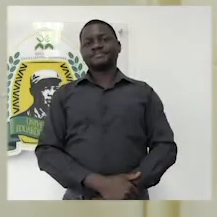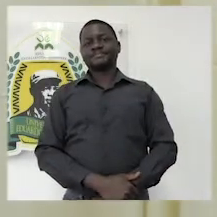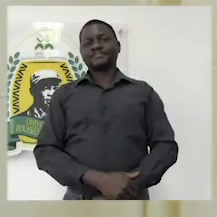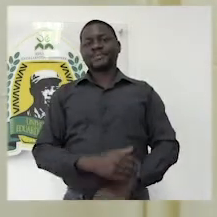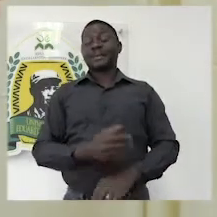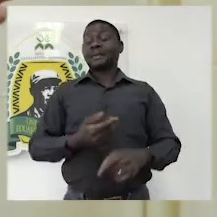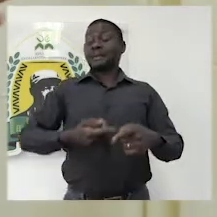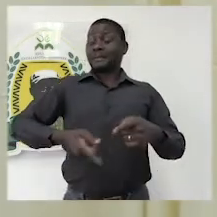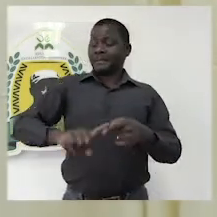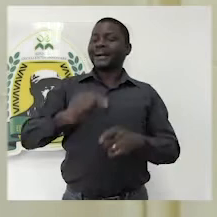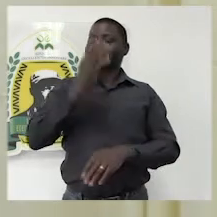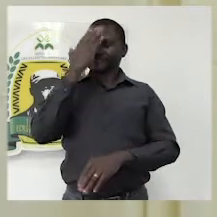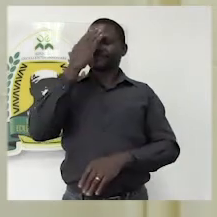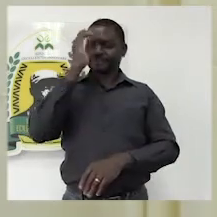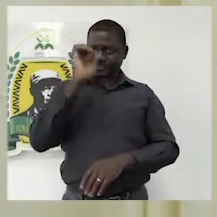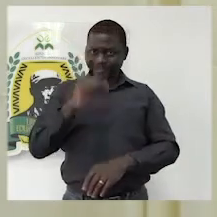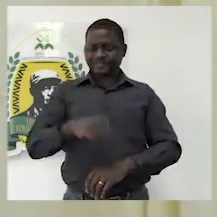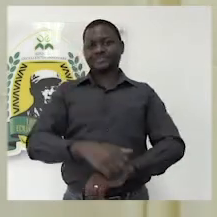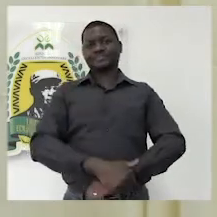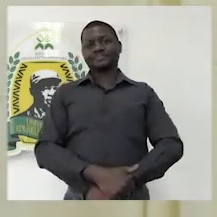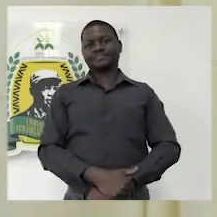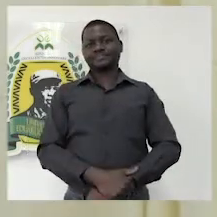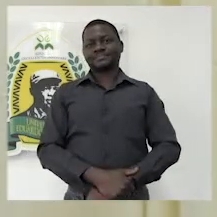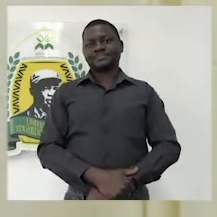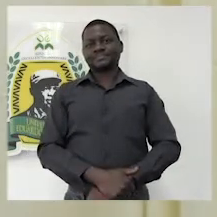Queremos mais do que isso?